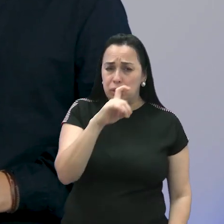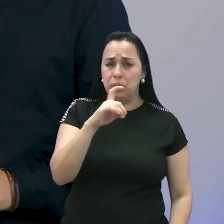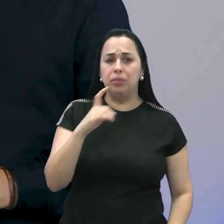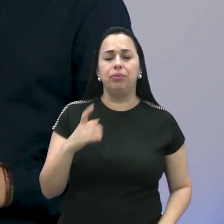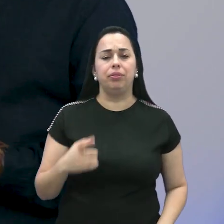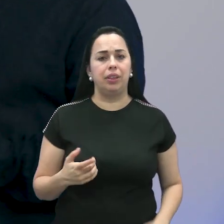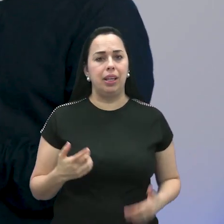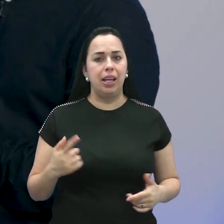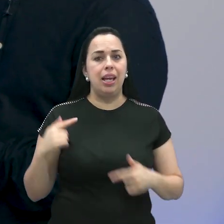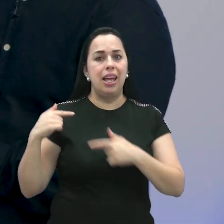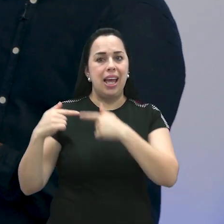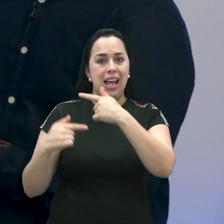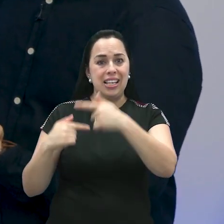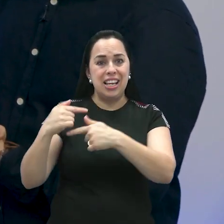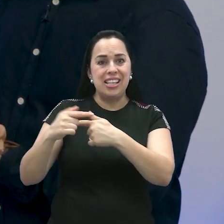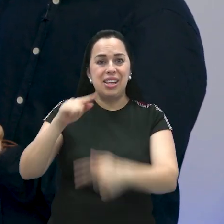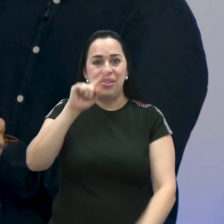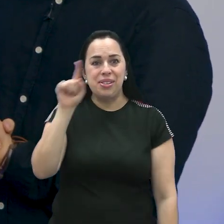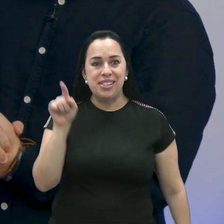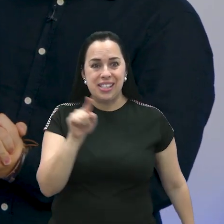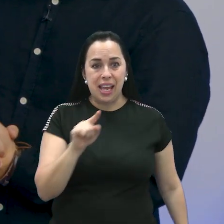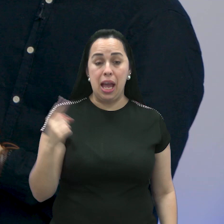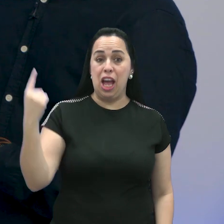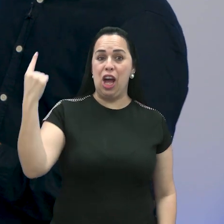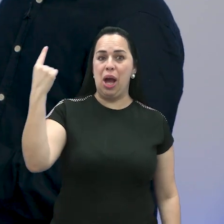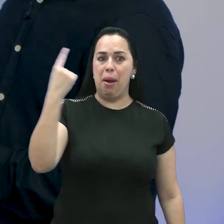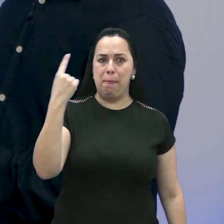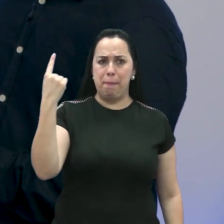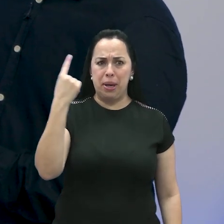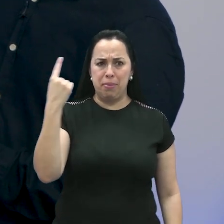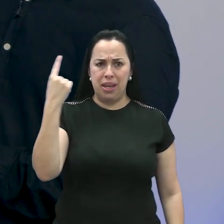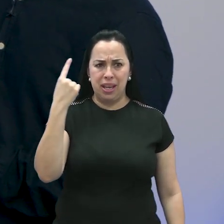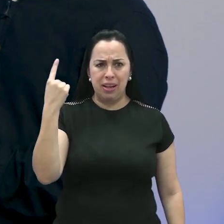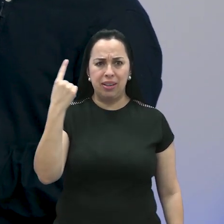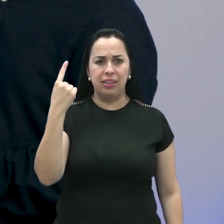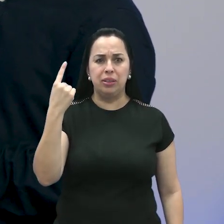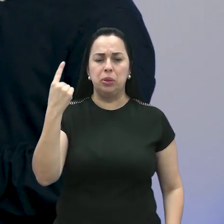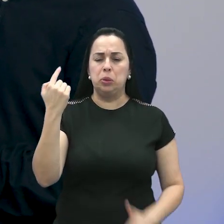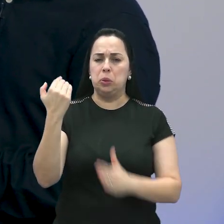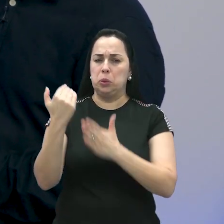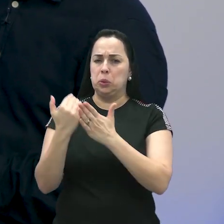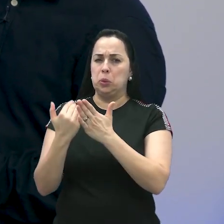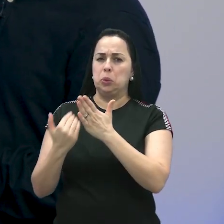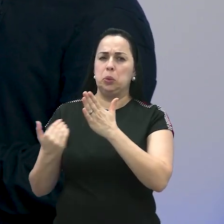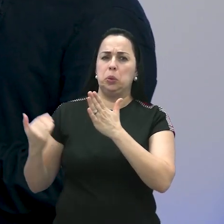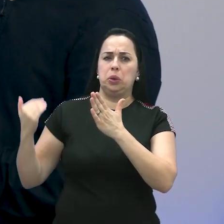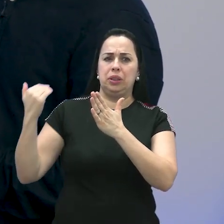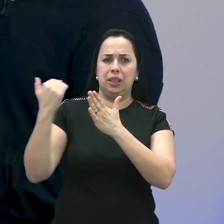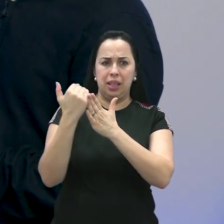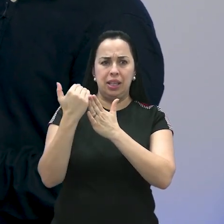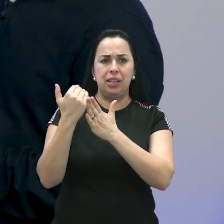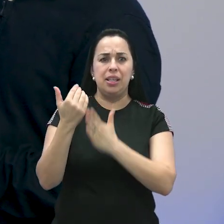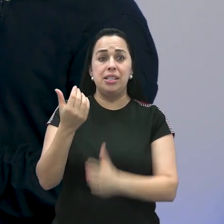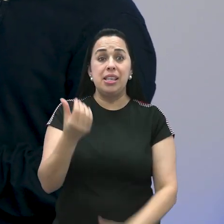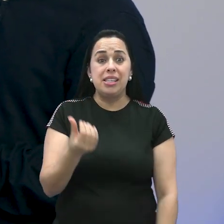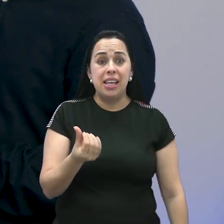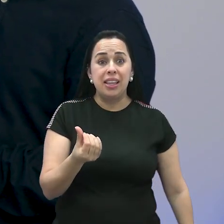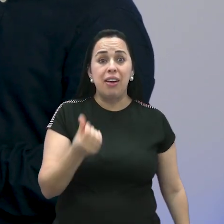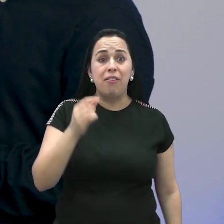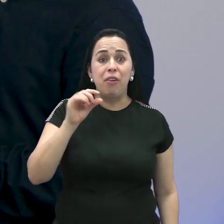maior? E olha só, a geração Z, ela aparece em primeiro lugar com um número bem acima das